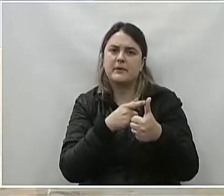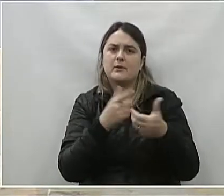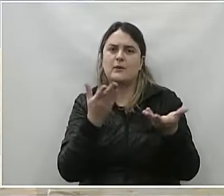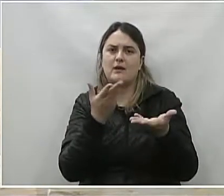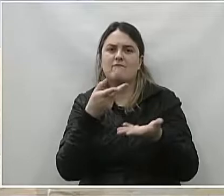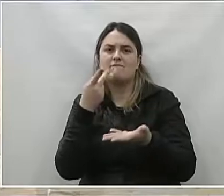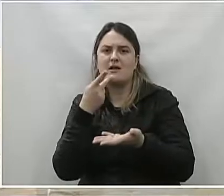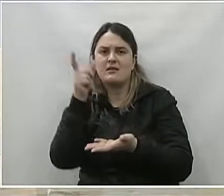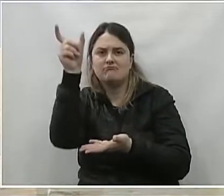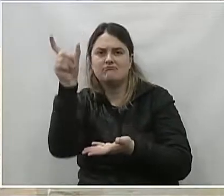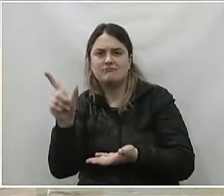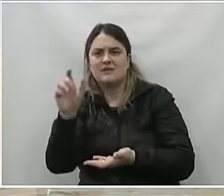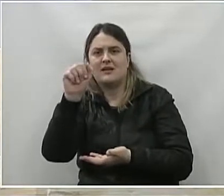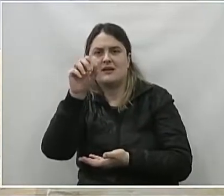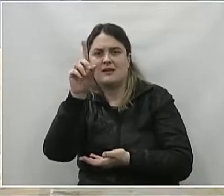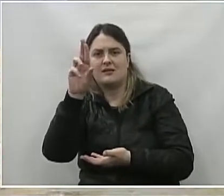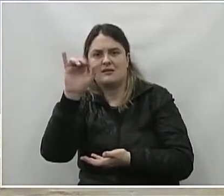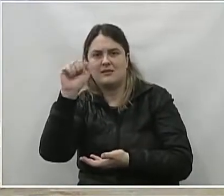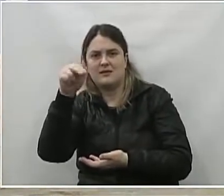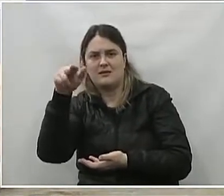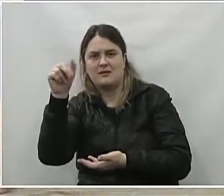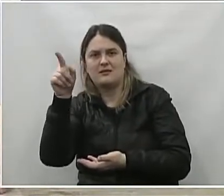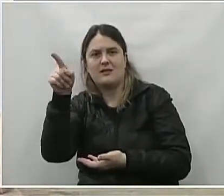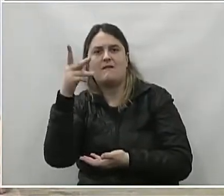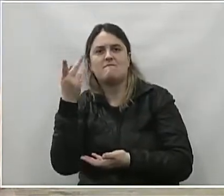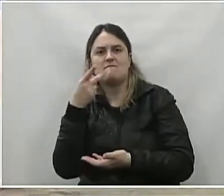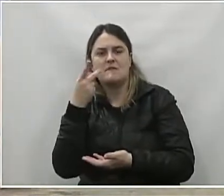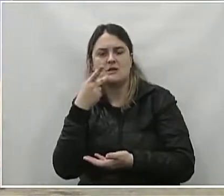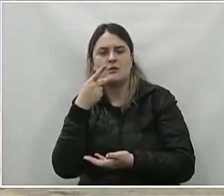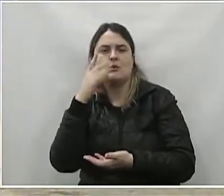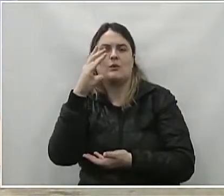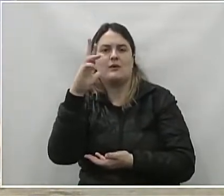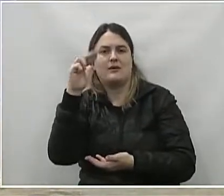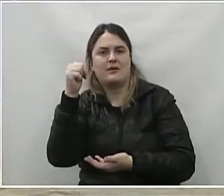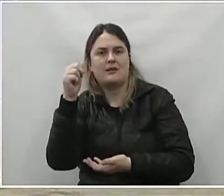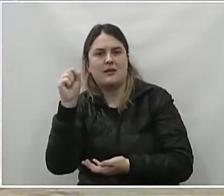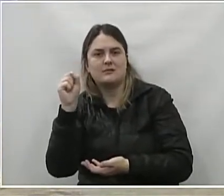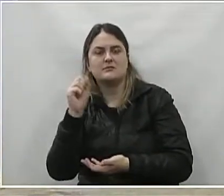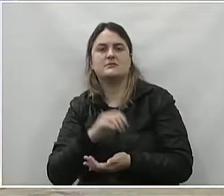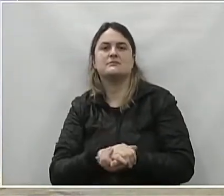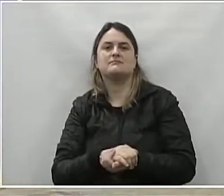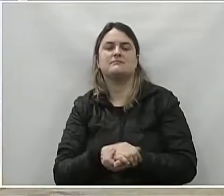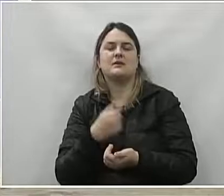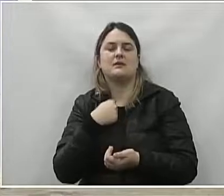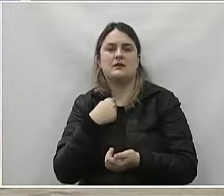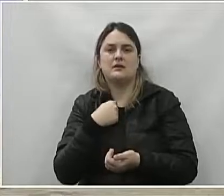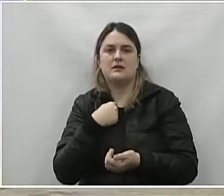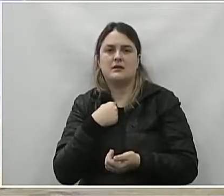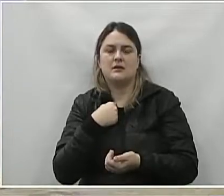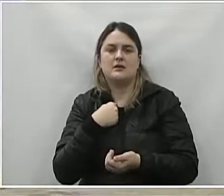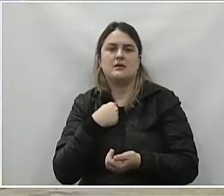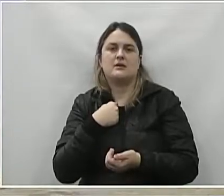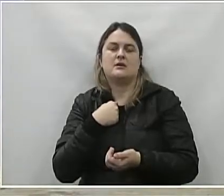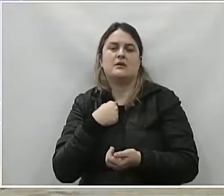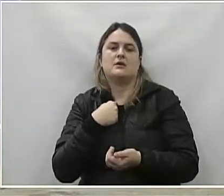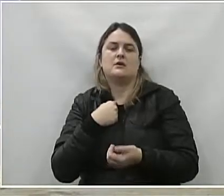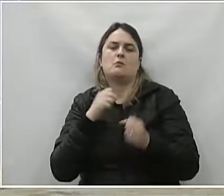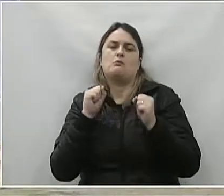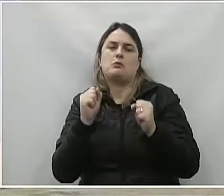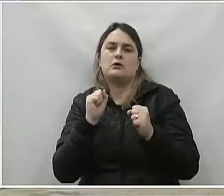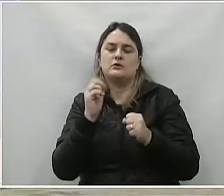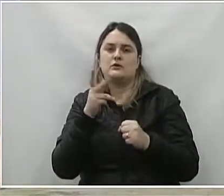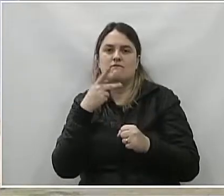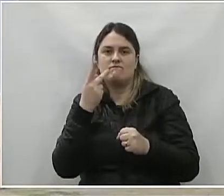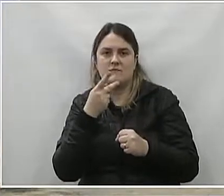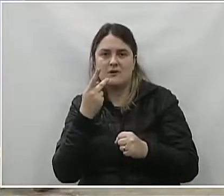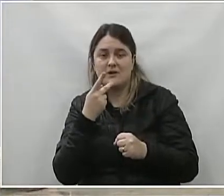à Adriana. Ao falar do CRAS, eu tenho aí um certo espaço para falar dessa